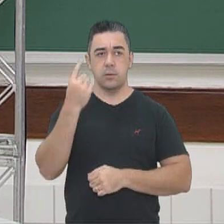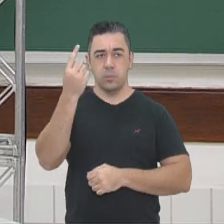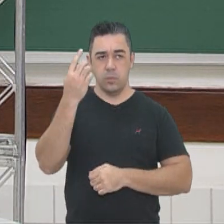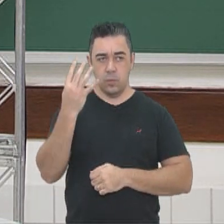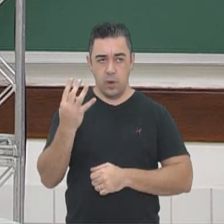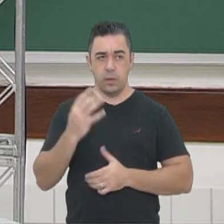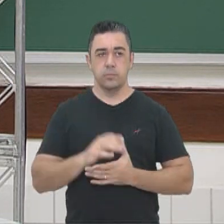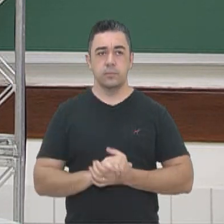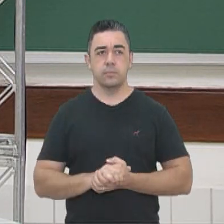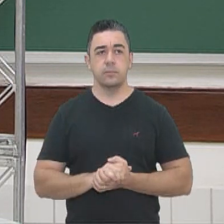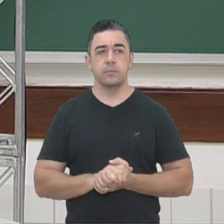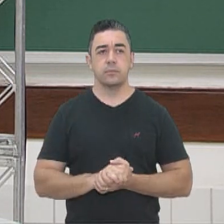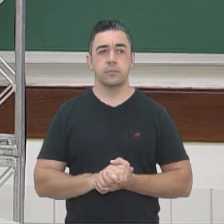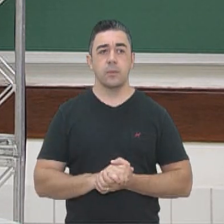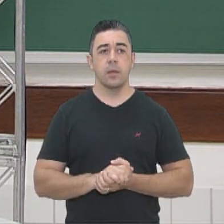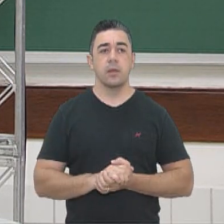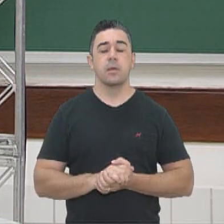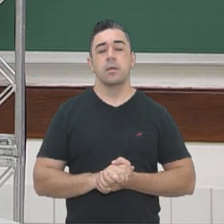a 1/4,